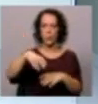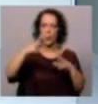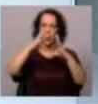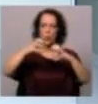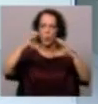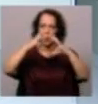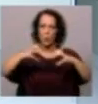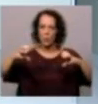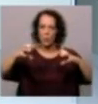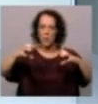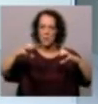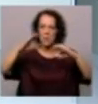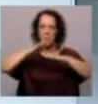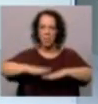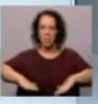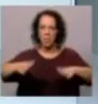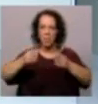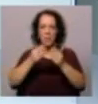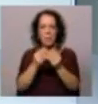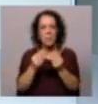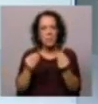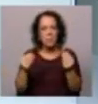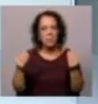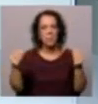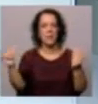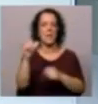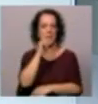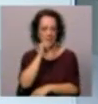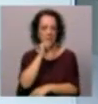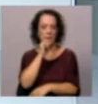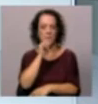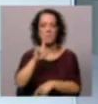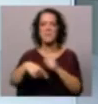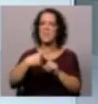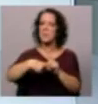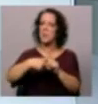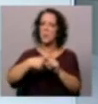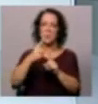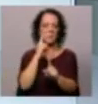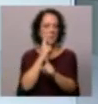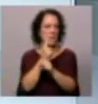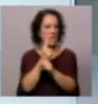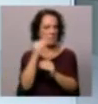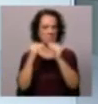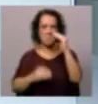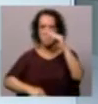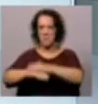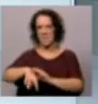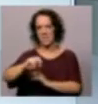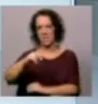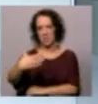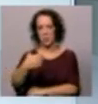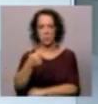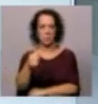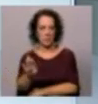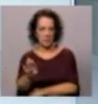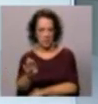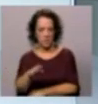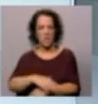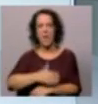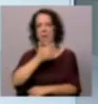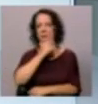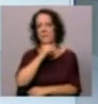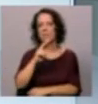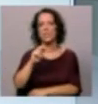no Algarve, que irá dissipar. Assim, também aqui as temperaturas sem alteração significativa, valores máximos de 31 graus para Beja, Évora com